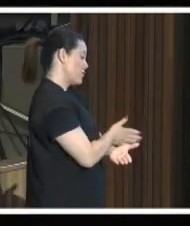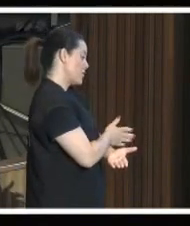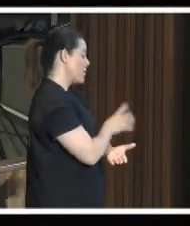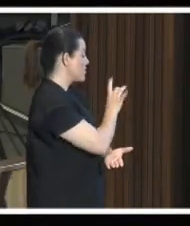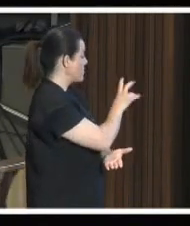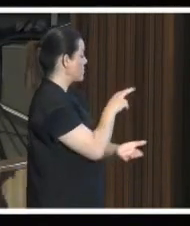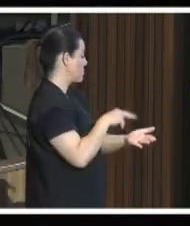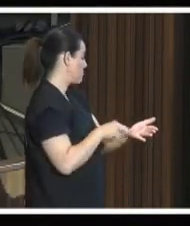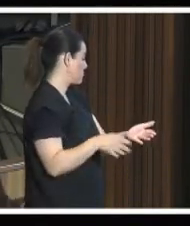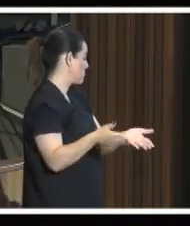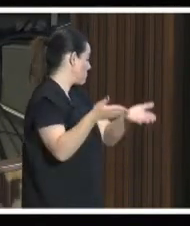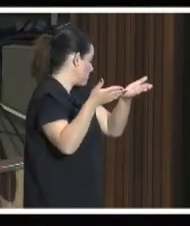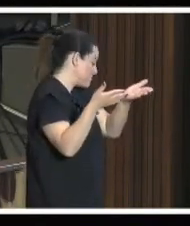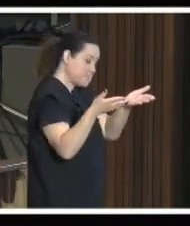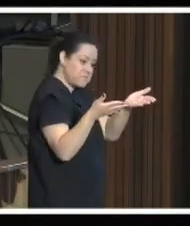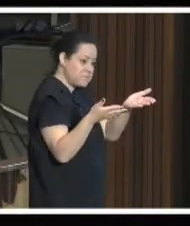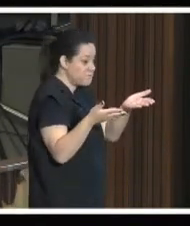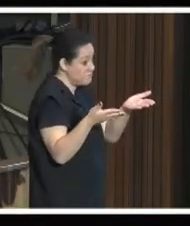Senhor ressuscitar.